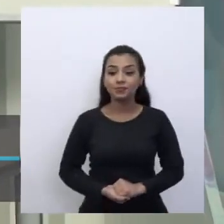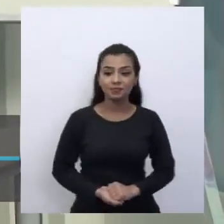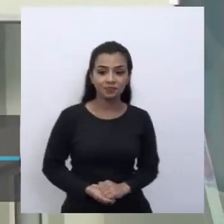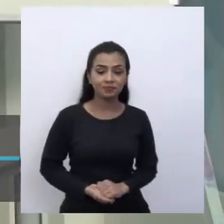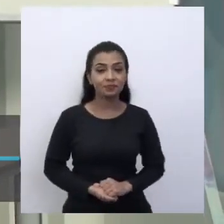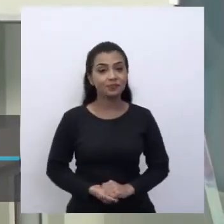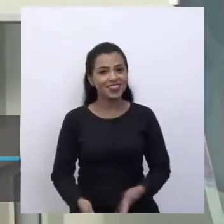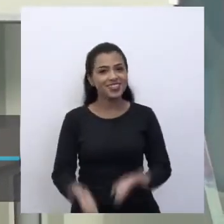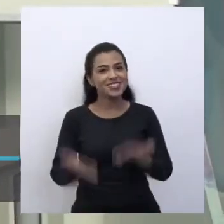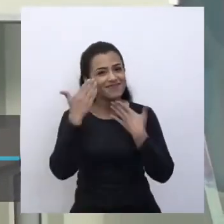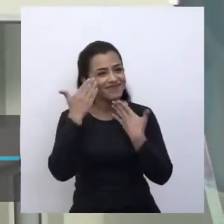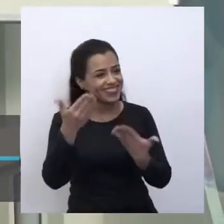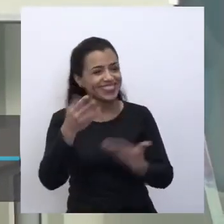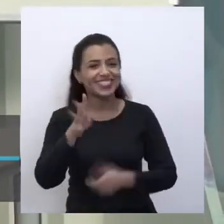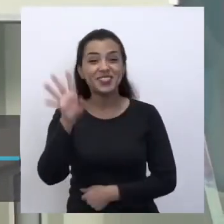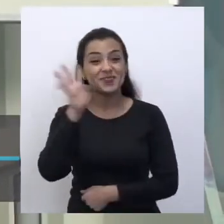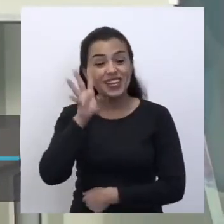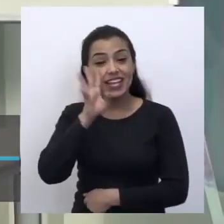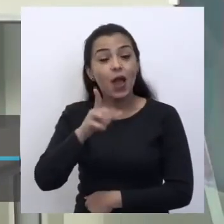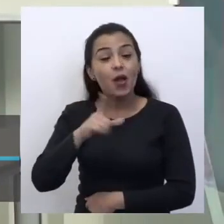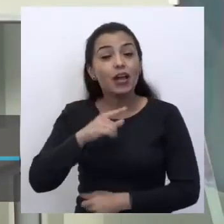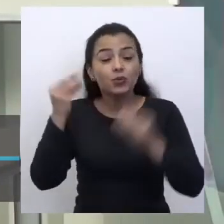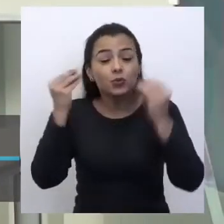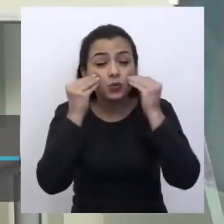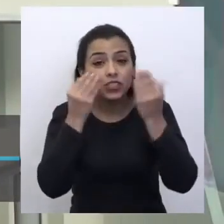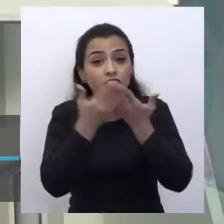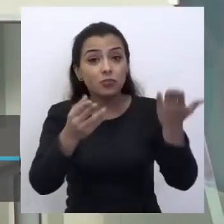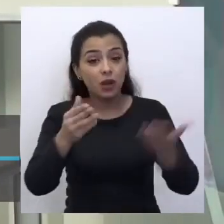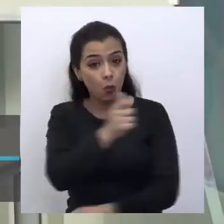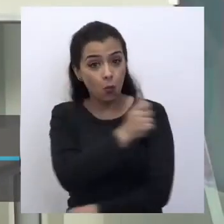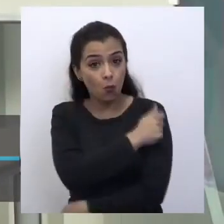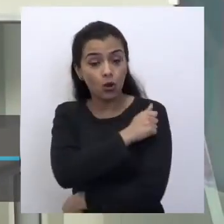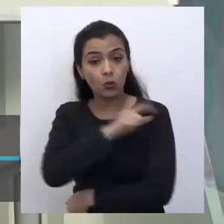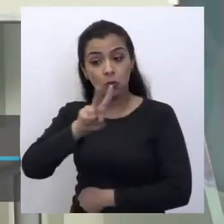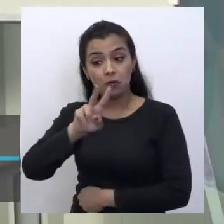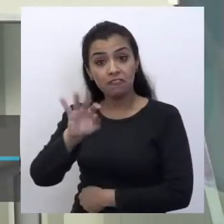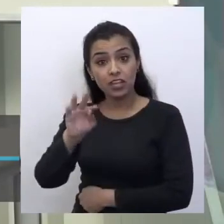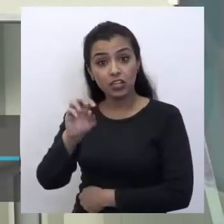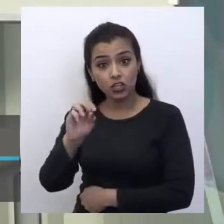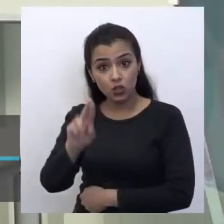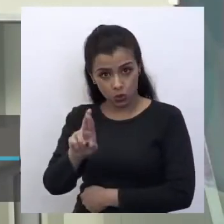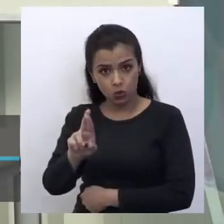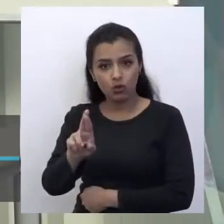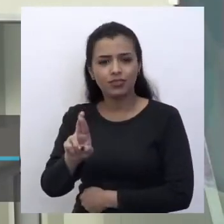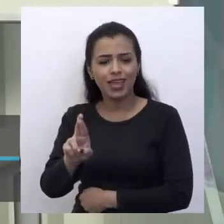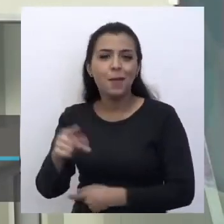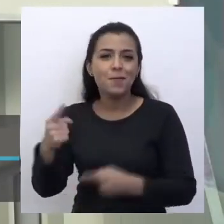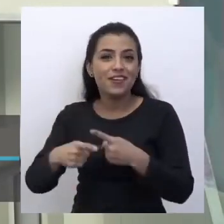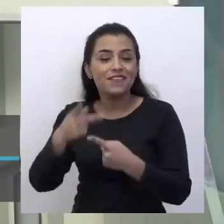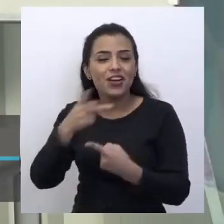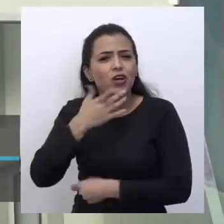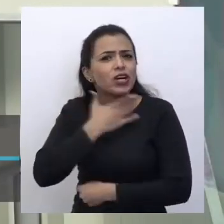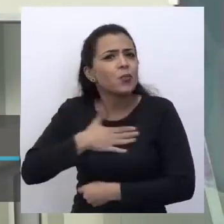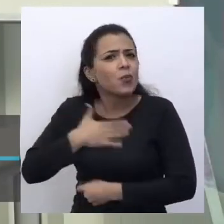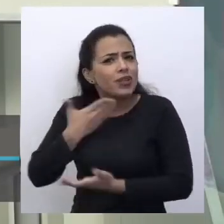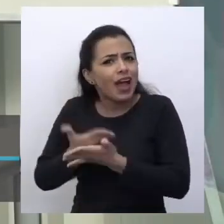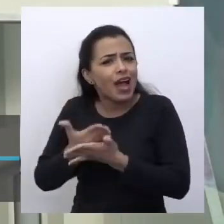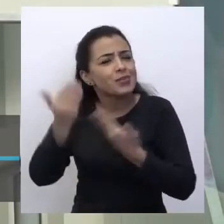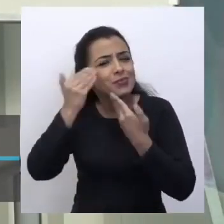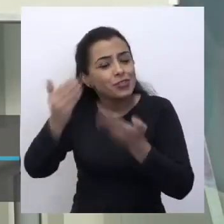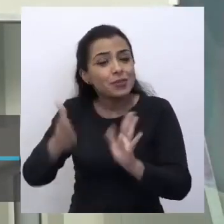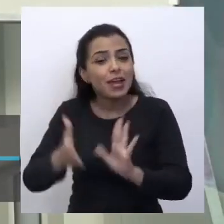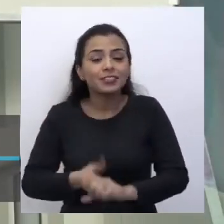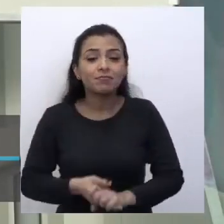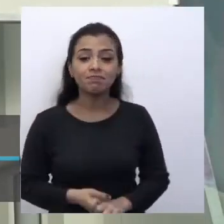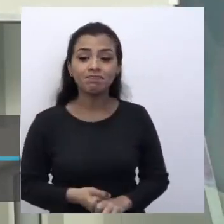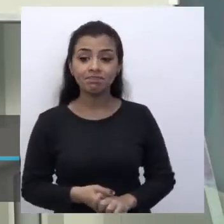sua opinião, falando que gosta muito da aula. Um grande beijo, Vitor, pela sua participação. Muito obrigada. Vamos lá, turma. Alguns de vocês disseram que